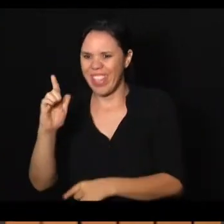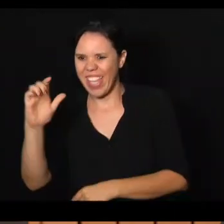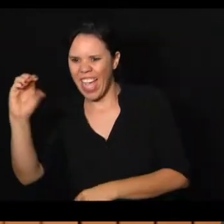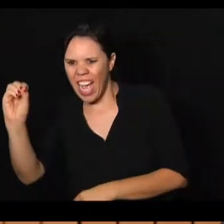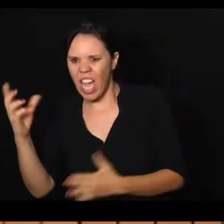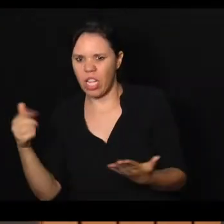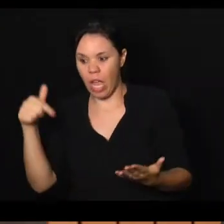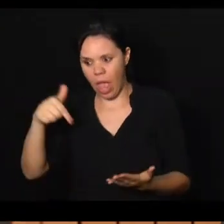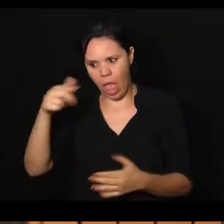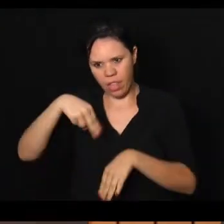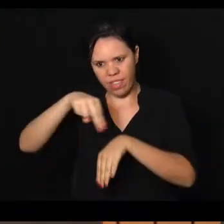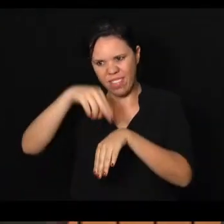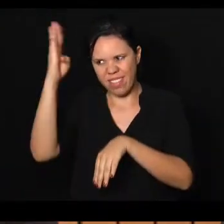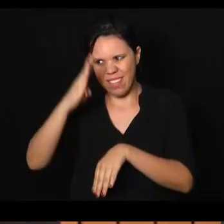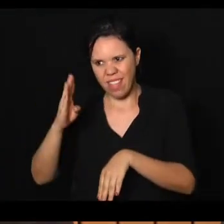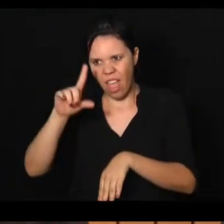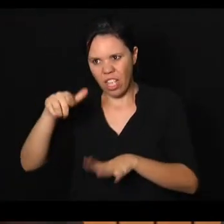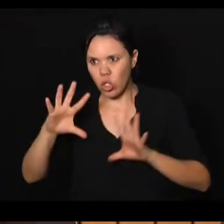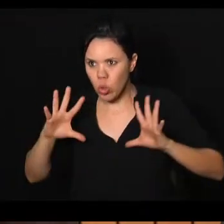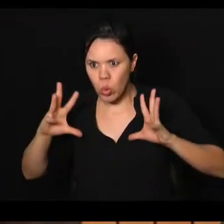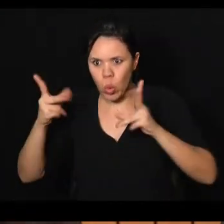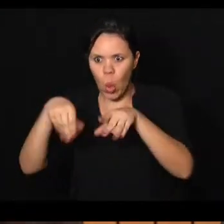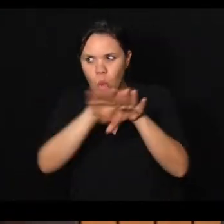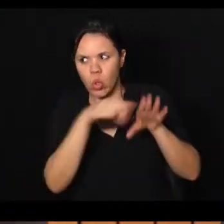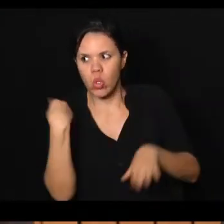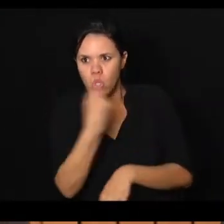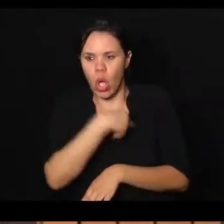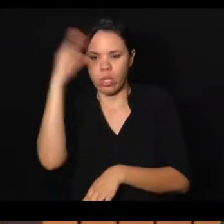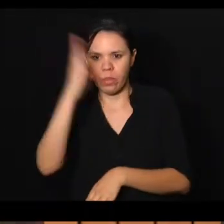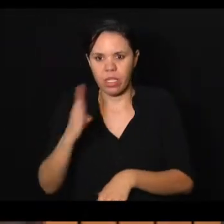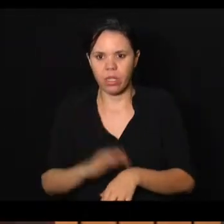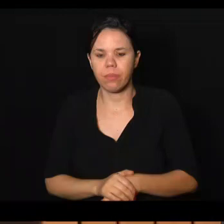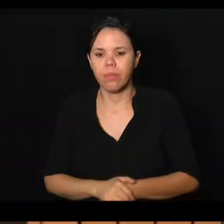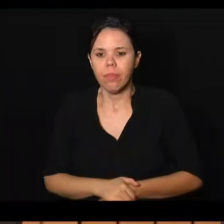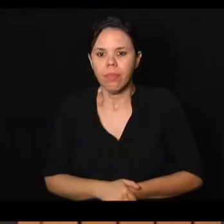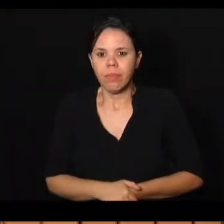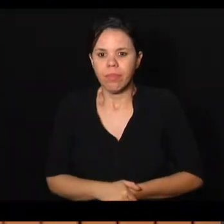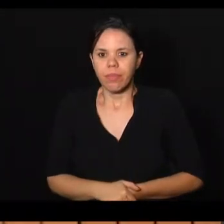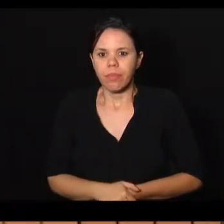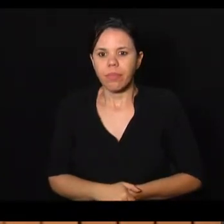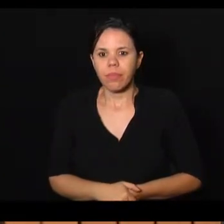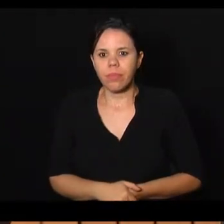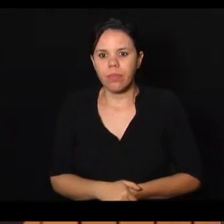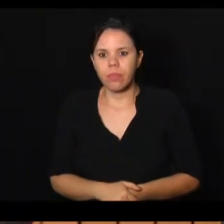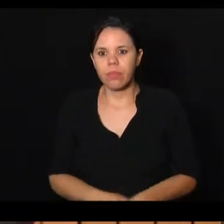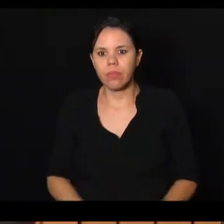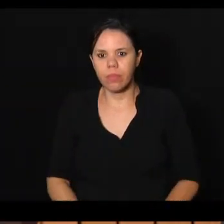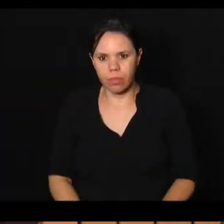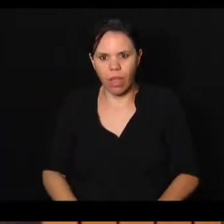nós. Essa é uma nação de todos os brasileiros. Temos outros povos